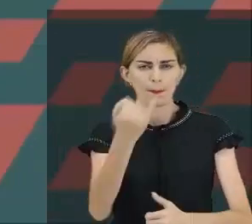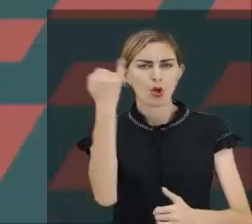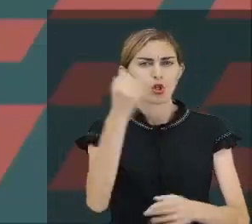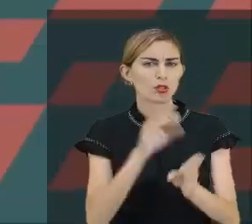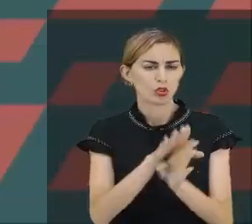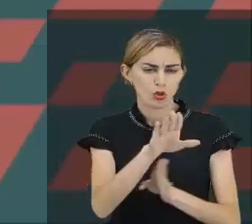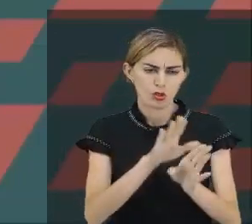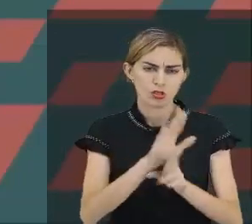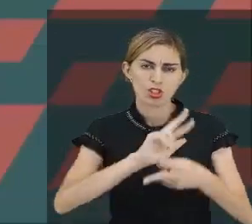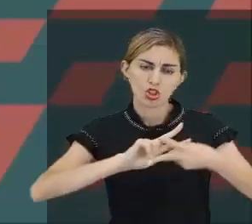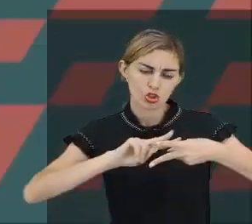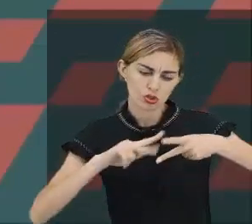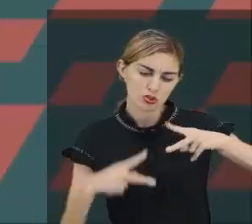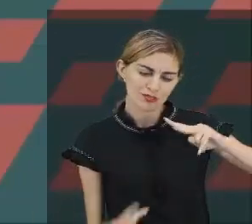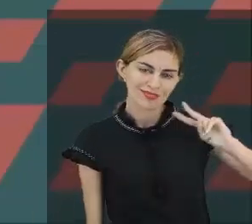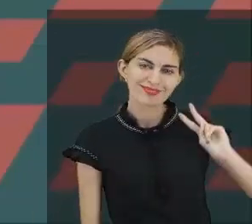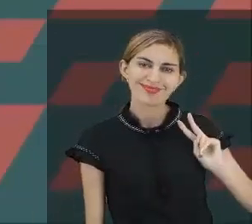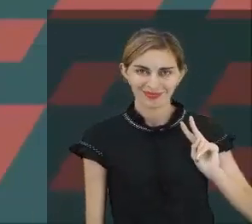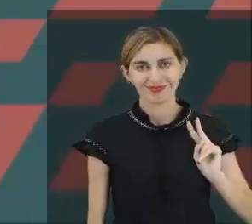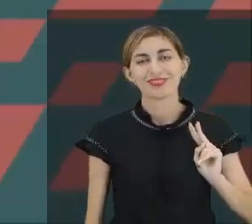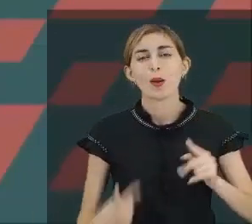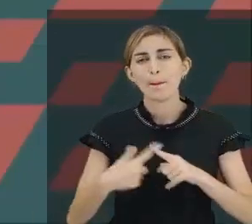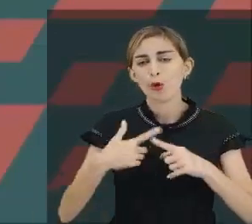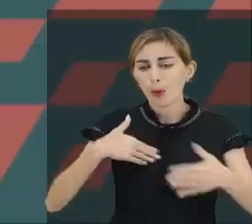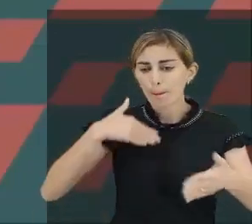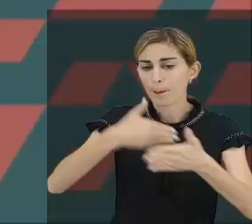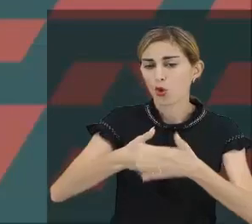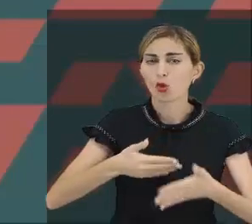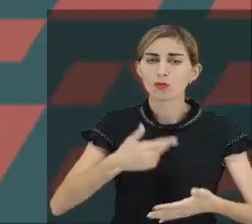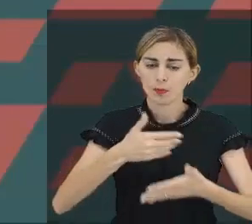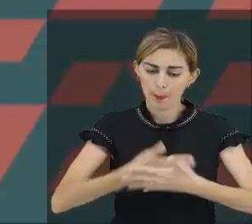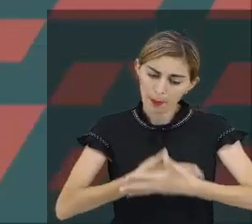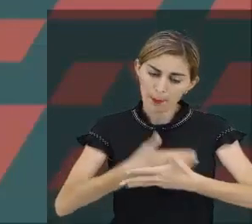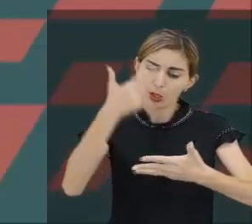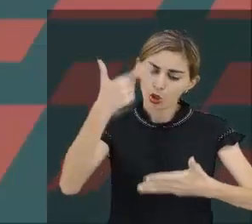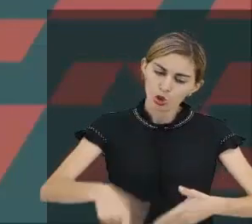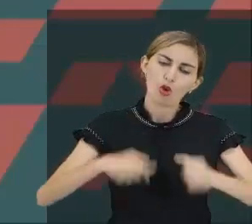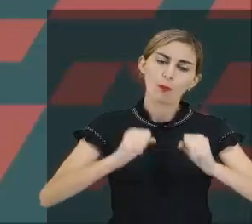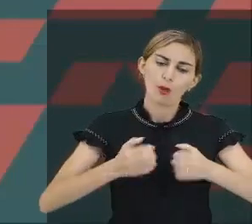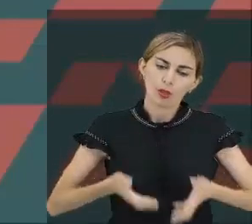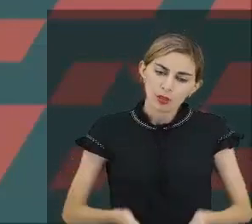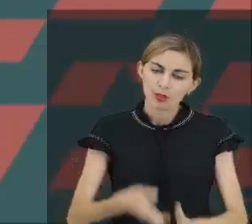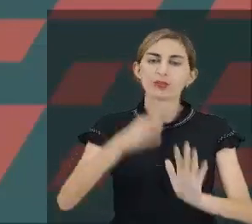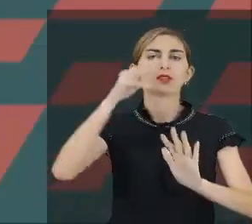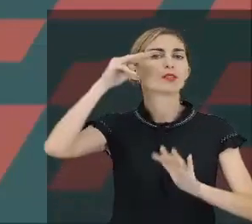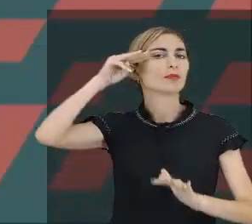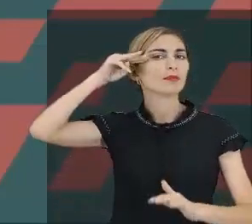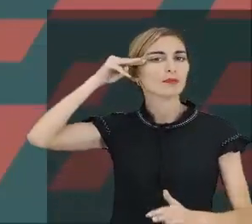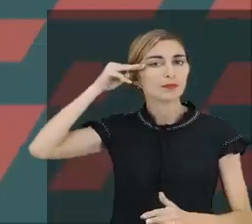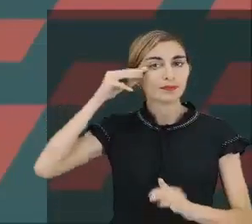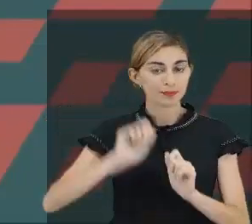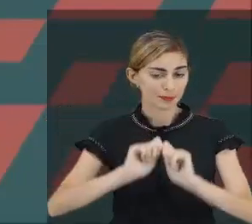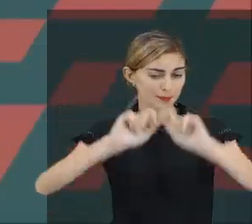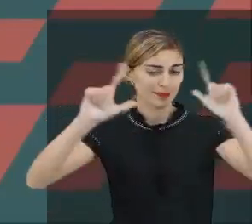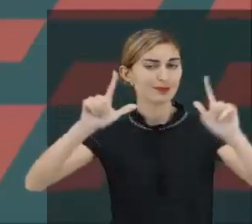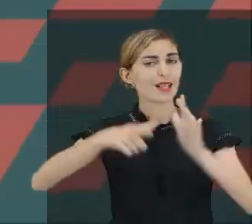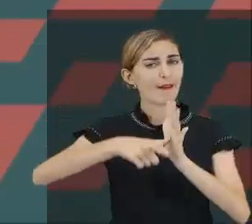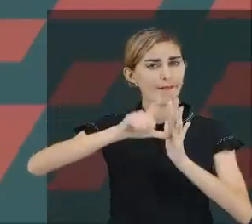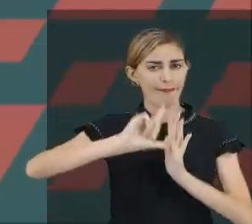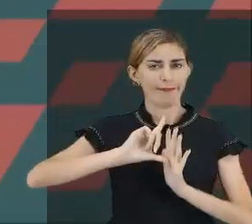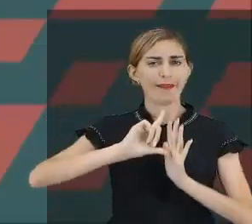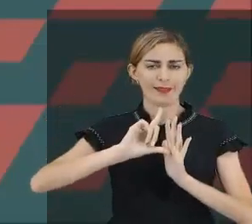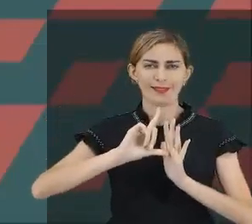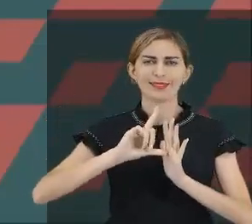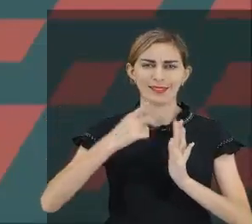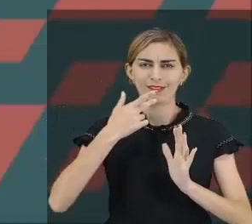importante passar pelo aconselhamento genético, porque a próxima criança pode nascer com síndrome de Down. E no slide